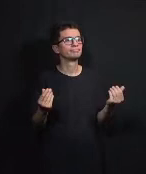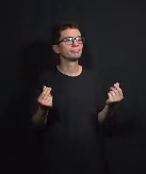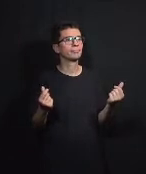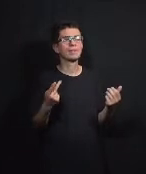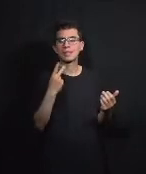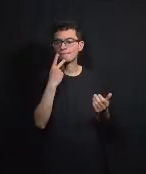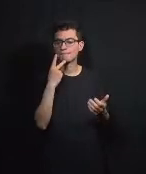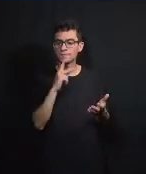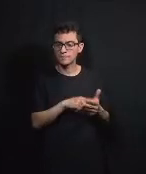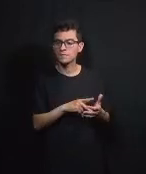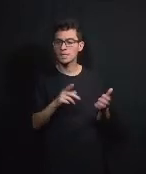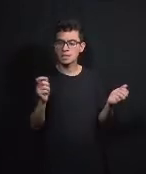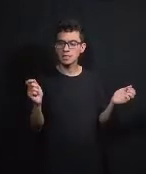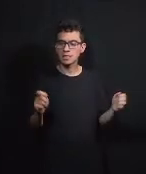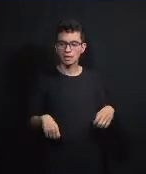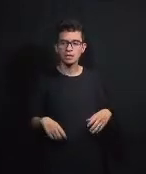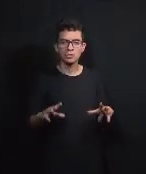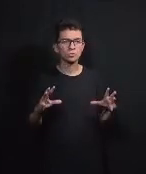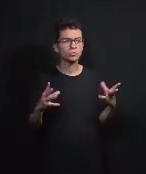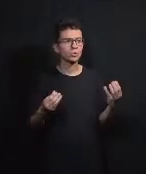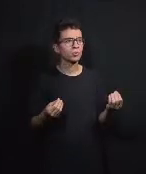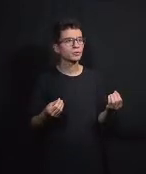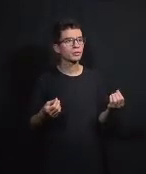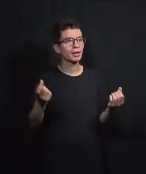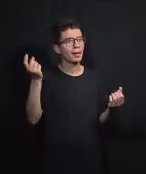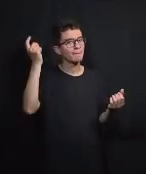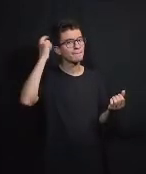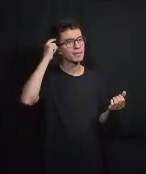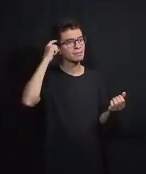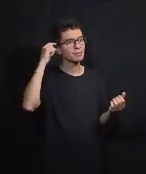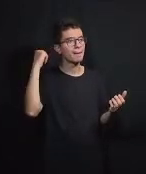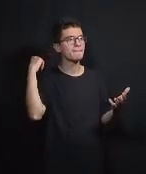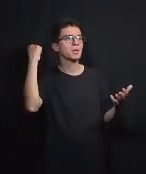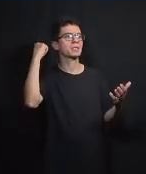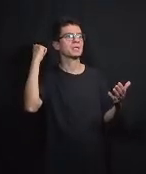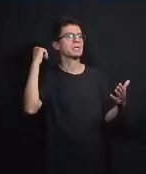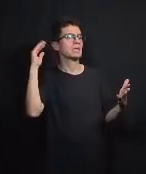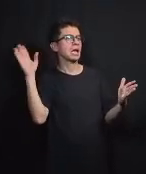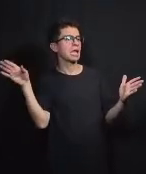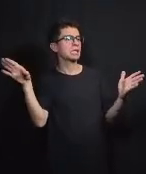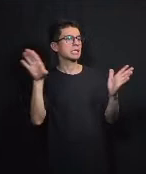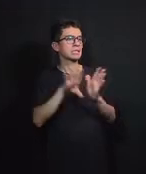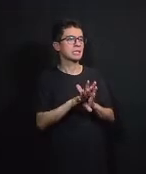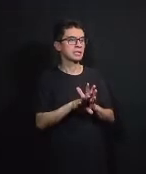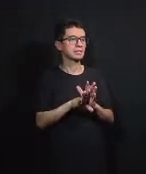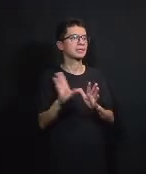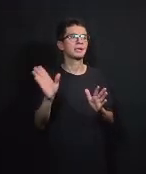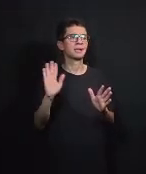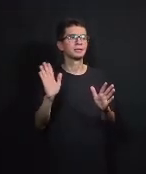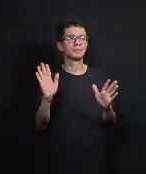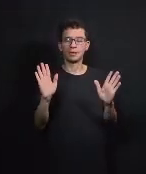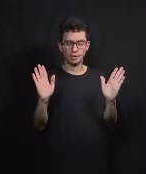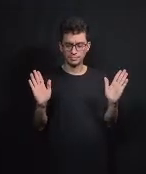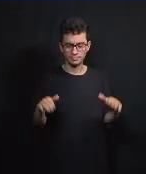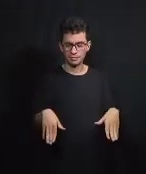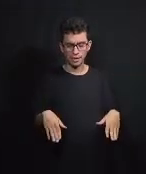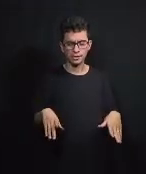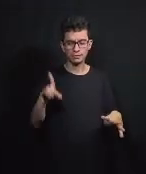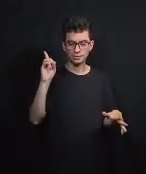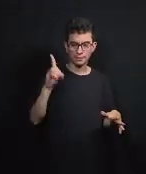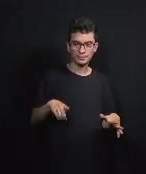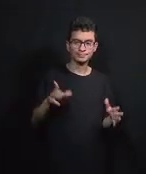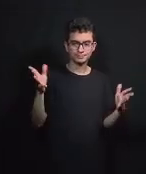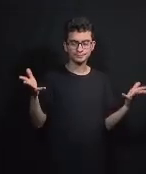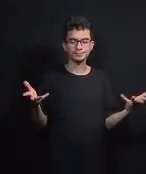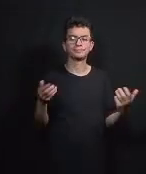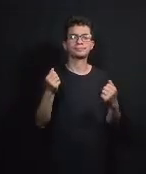com possibilidades, talvez não tivesse nem chegado ao poder agora, há 2 anos, mas era uma direita articulada